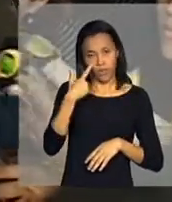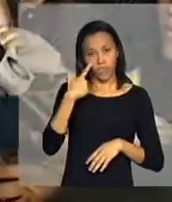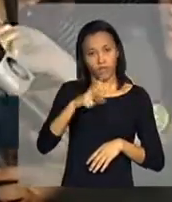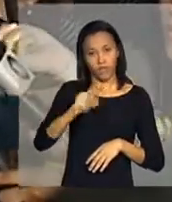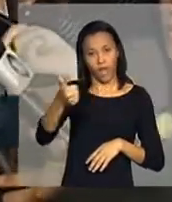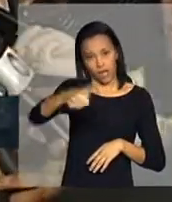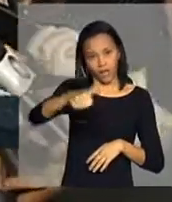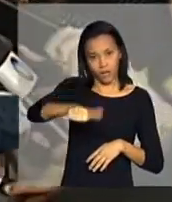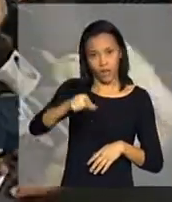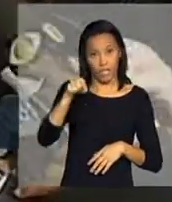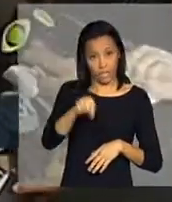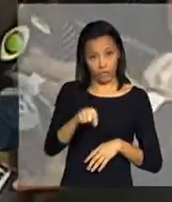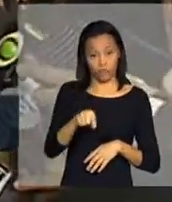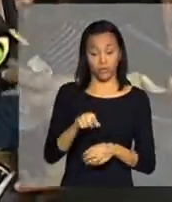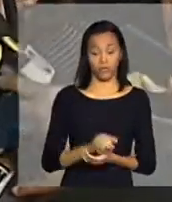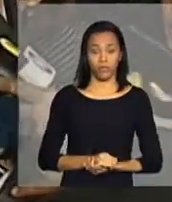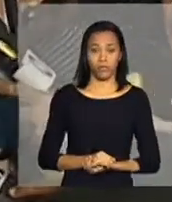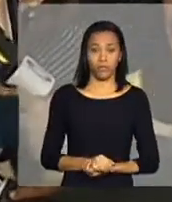isso.